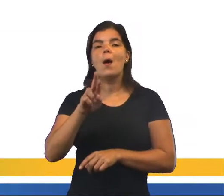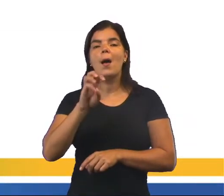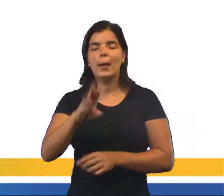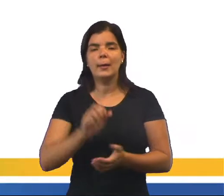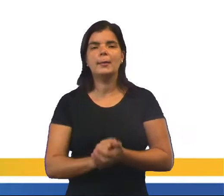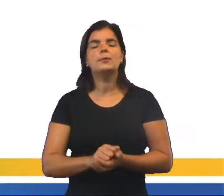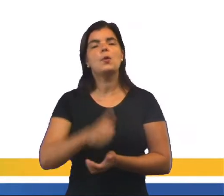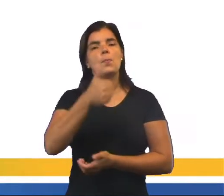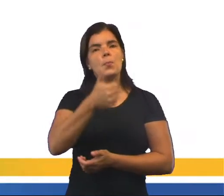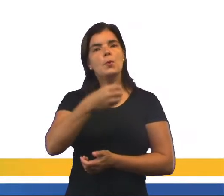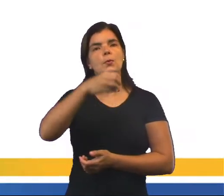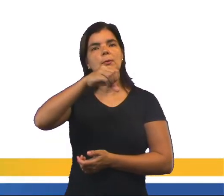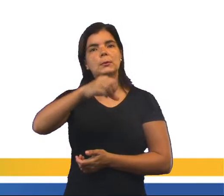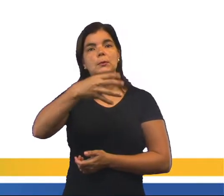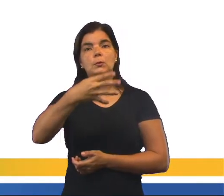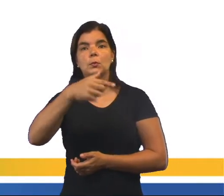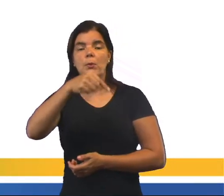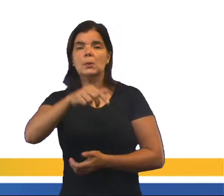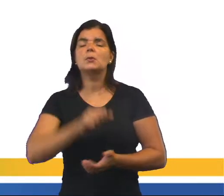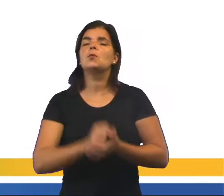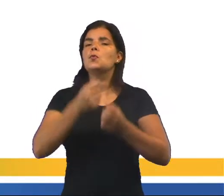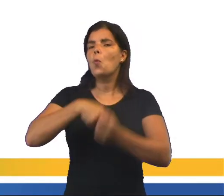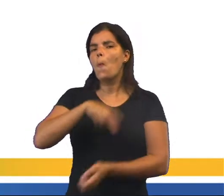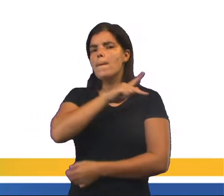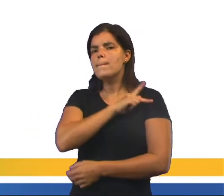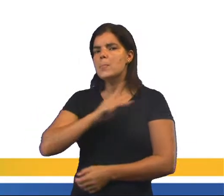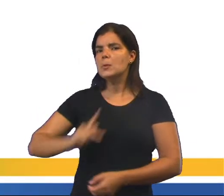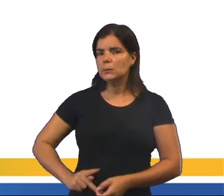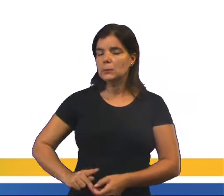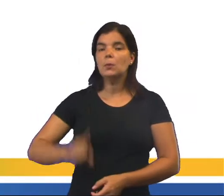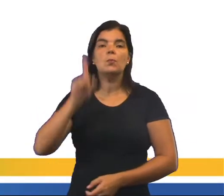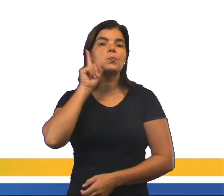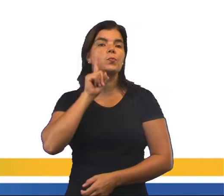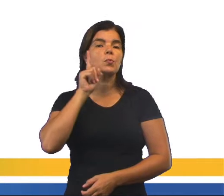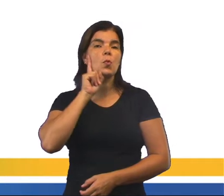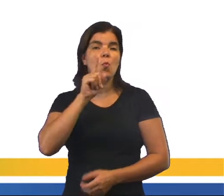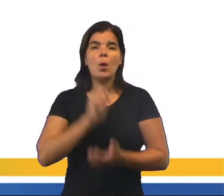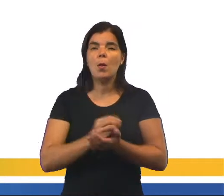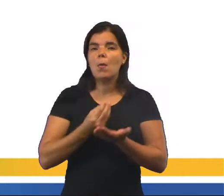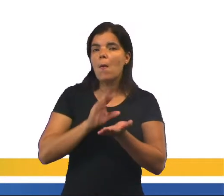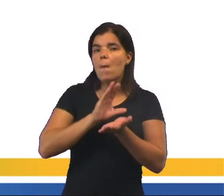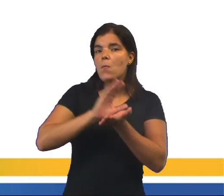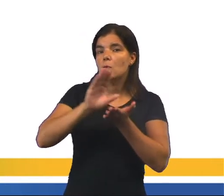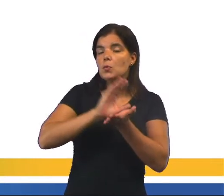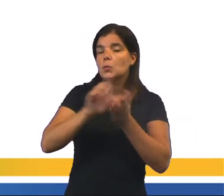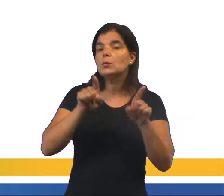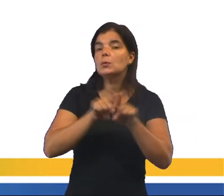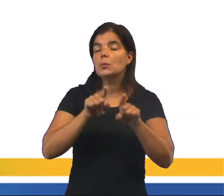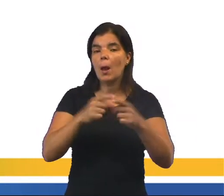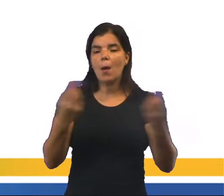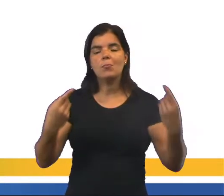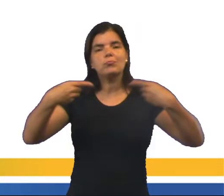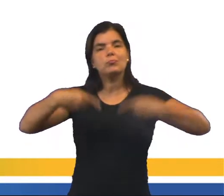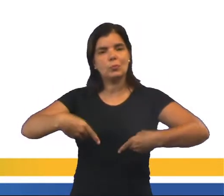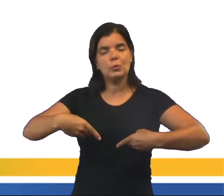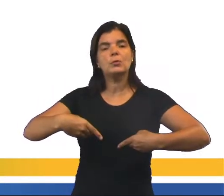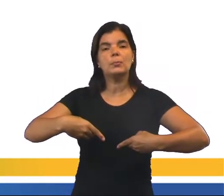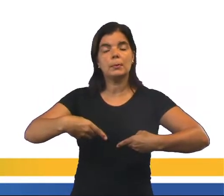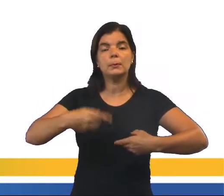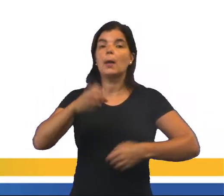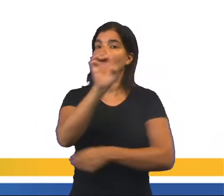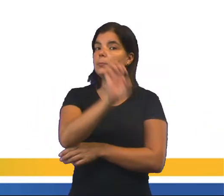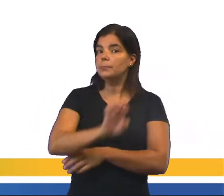em 1947. Nesse discurso, o presidente americano solicitava verba para combater o avanço do comunismo